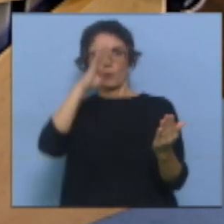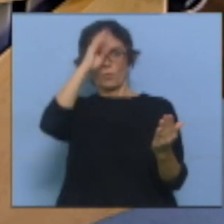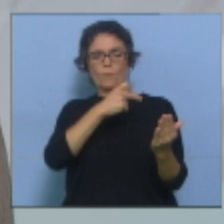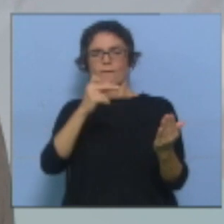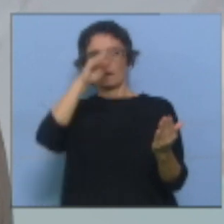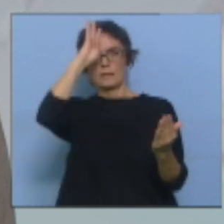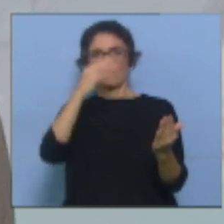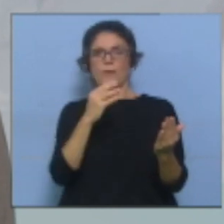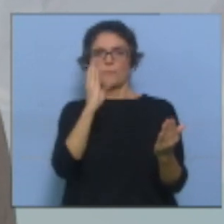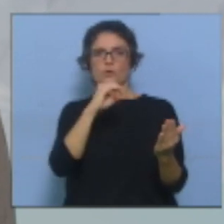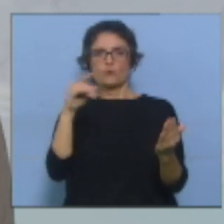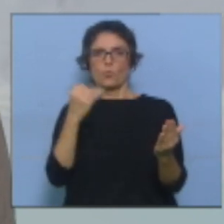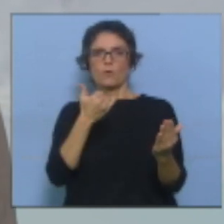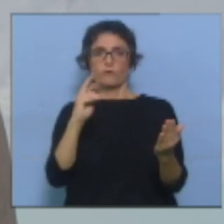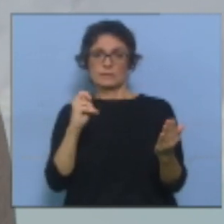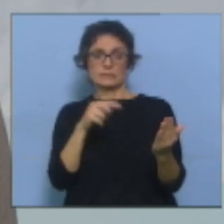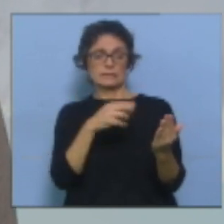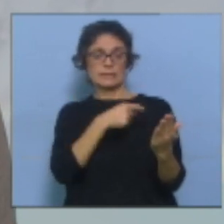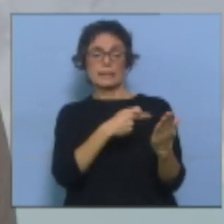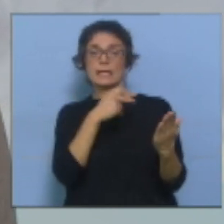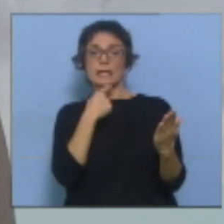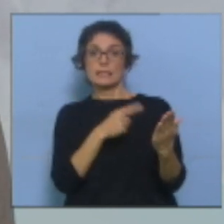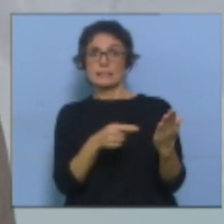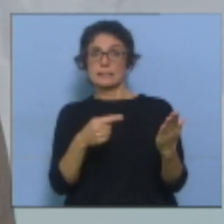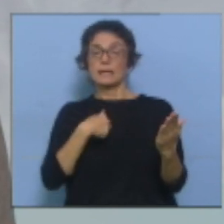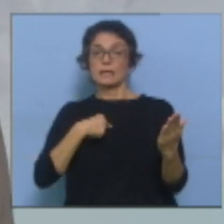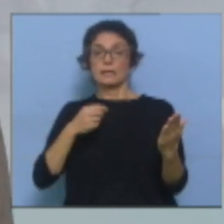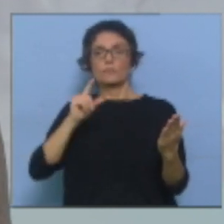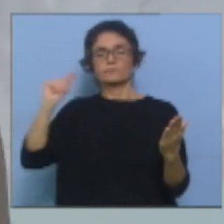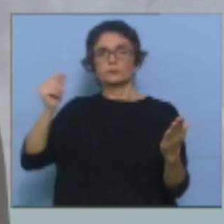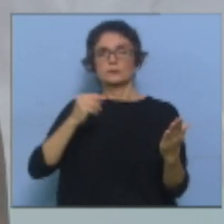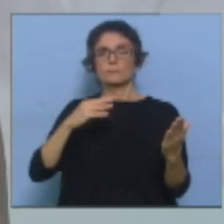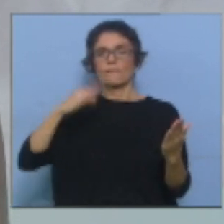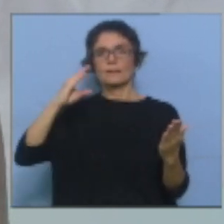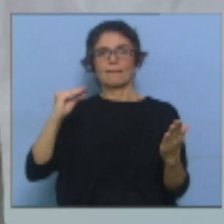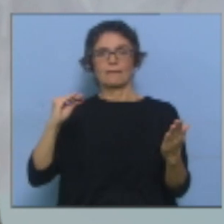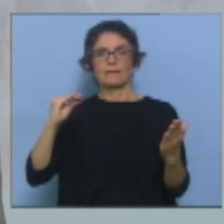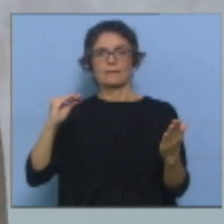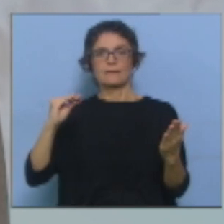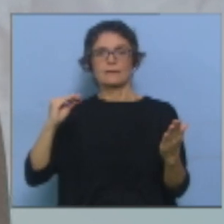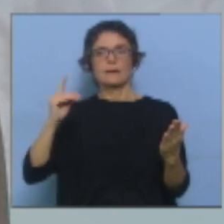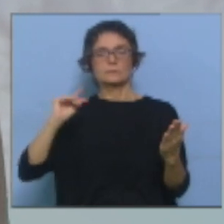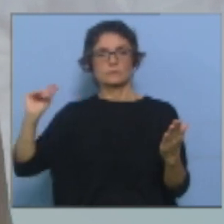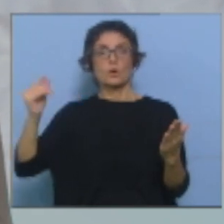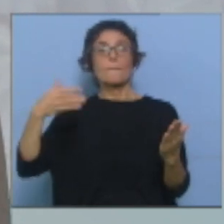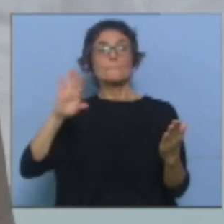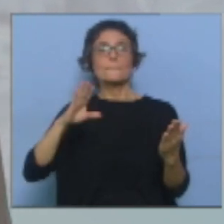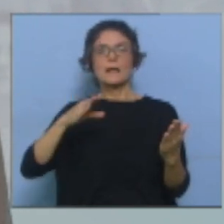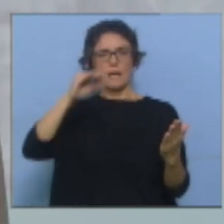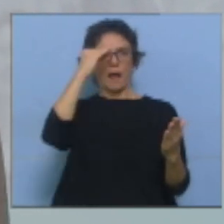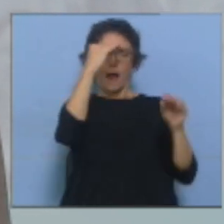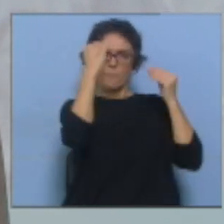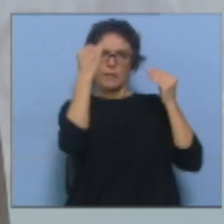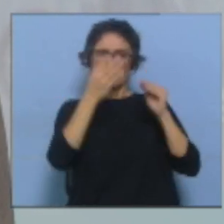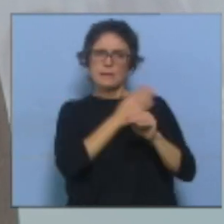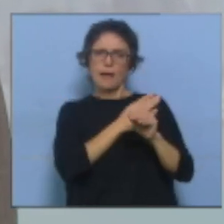em que ele dizia aos pais que tinha saído de casa aos 10 anos, mas tudo aquilo que tinha aprendido em casa até aos 10 anos, que era de facto o